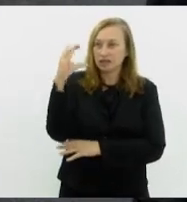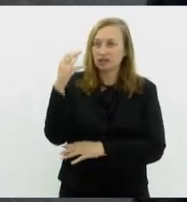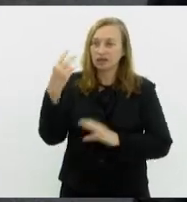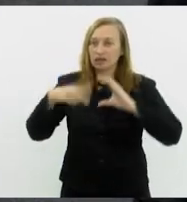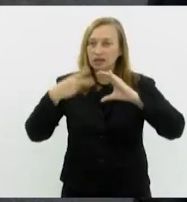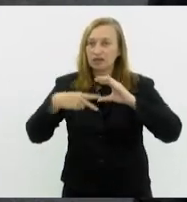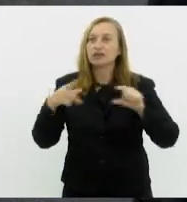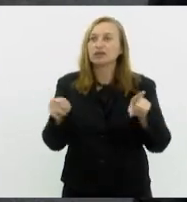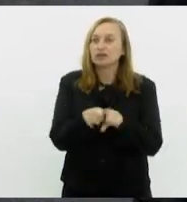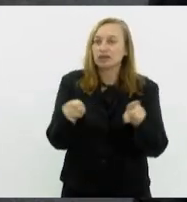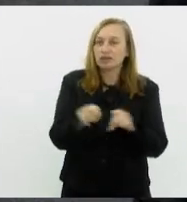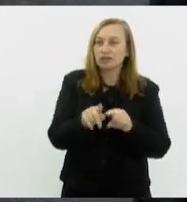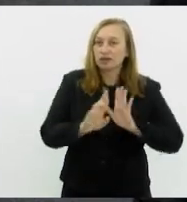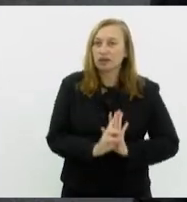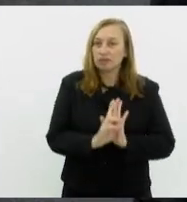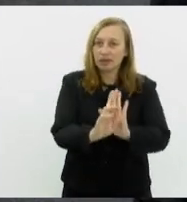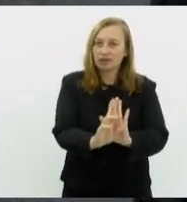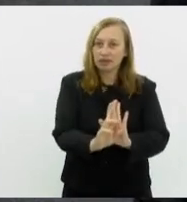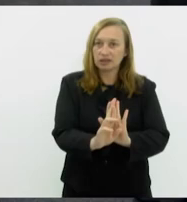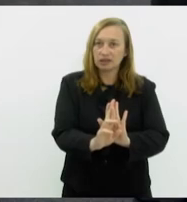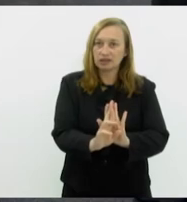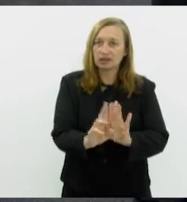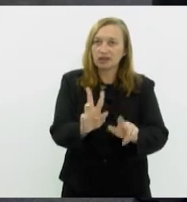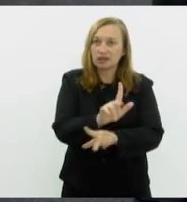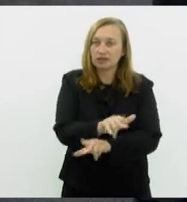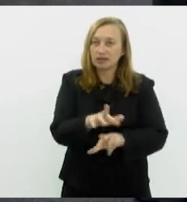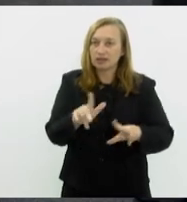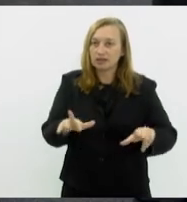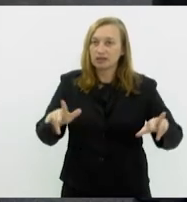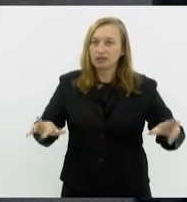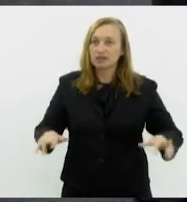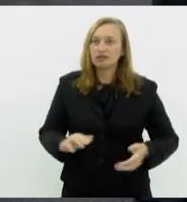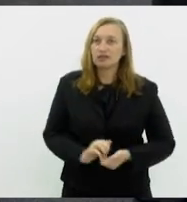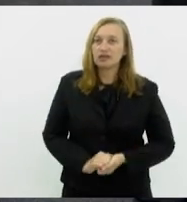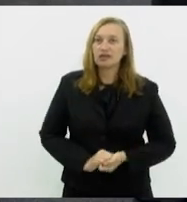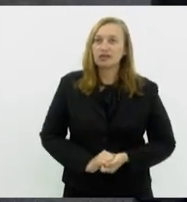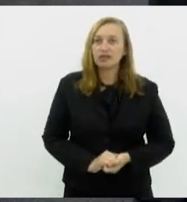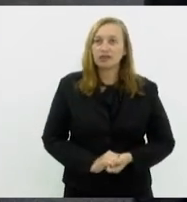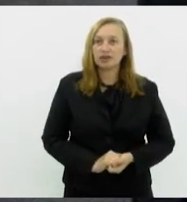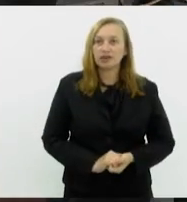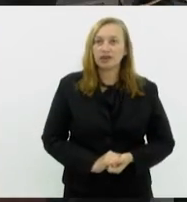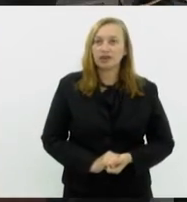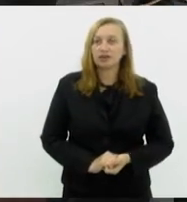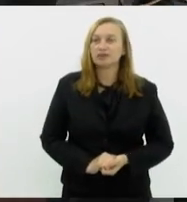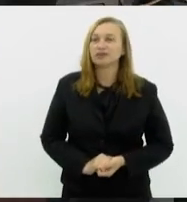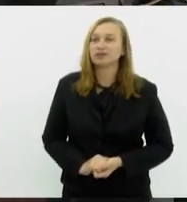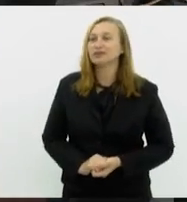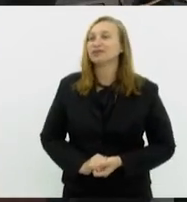também aí uma grande representante da diversidade, da democracia e dos direitos humanos.